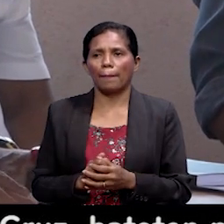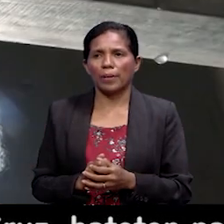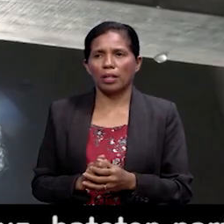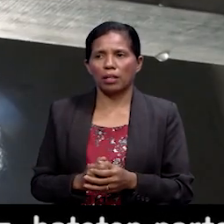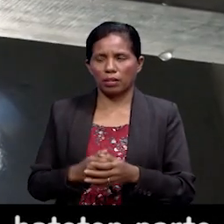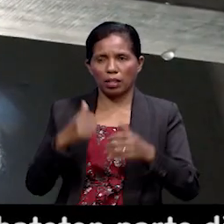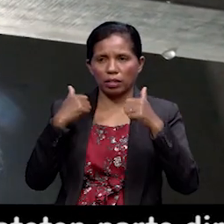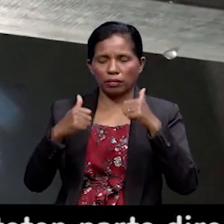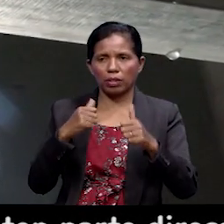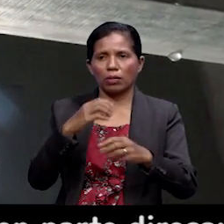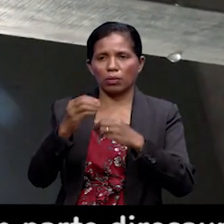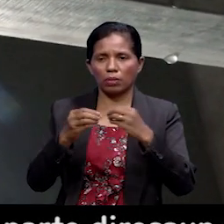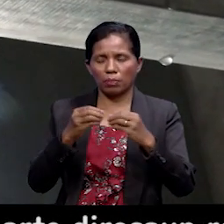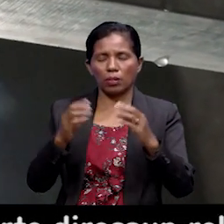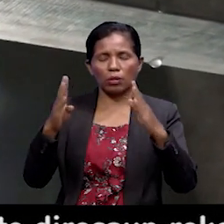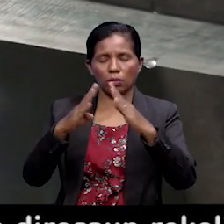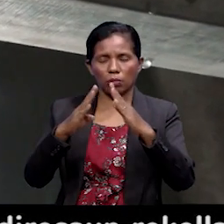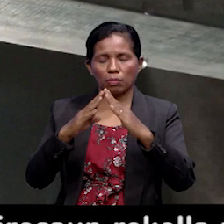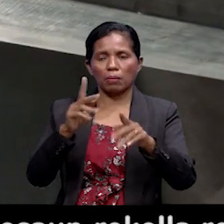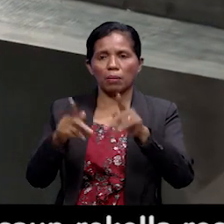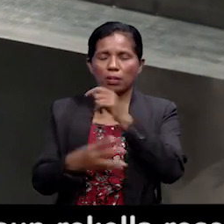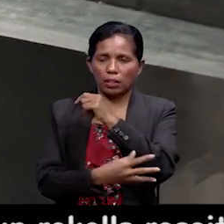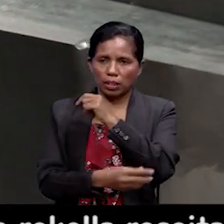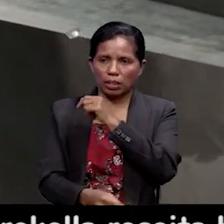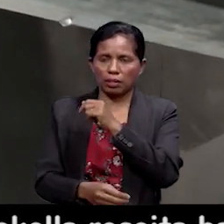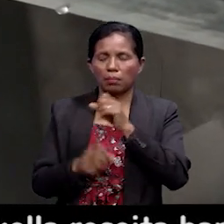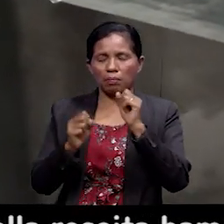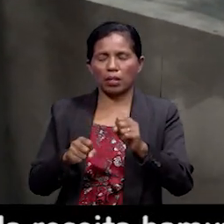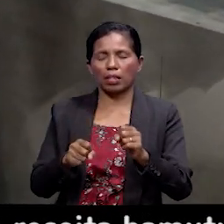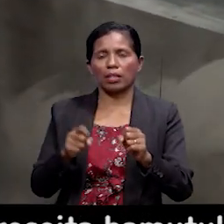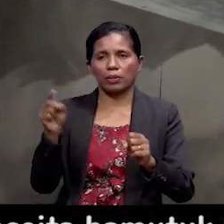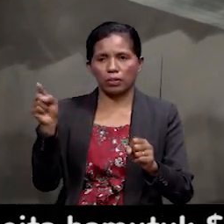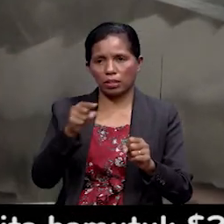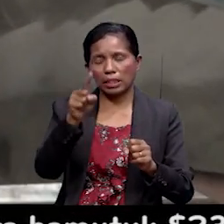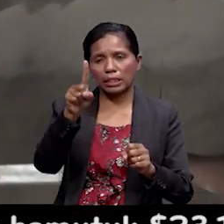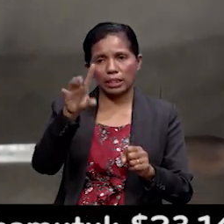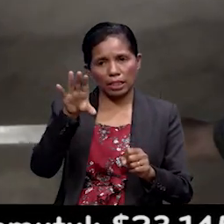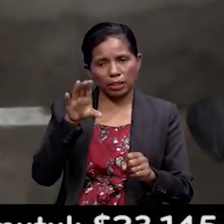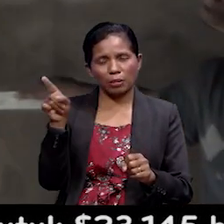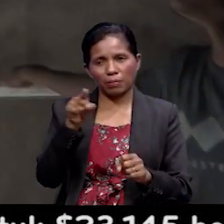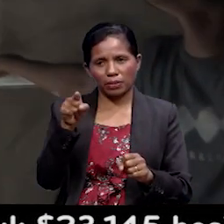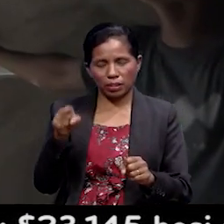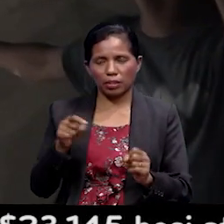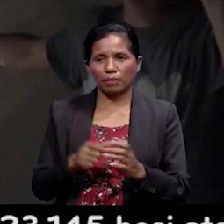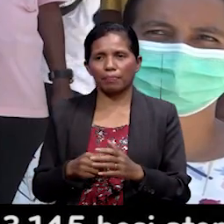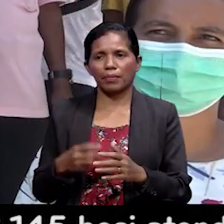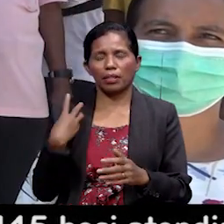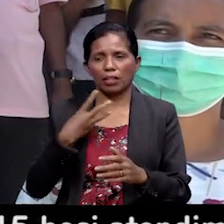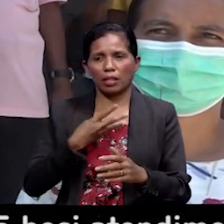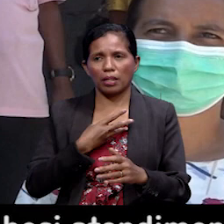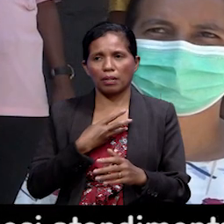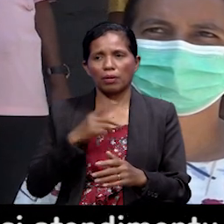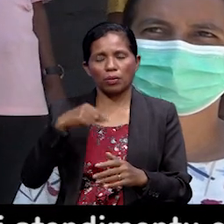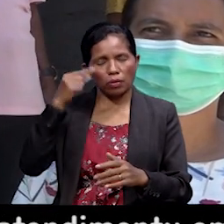atividade na beco na ba uma bitlek na bele to 100%. E a mi hoje chefe pe recomenda kata